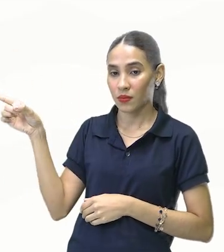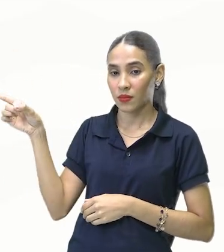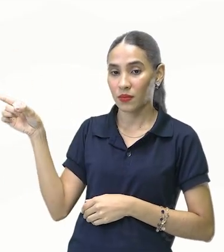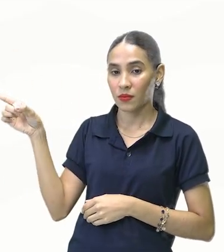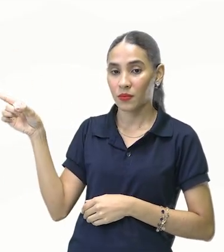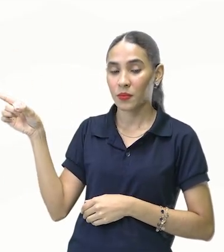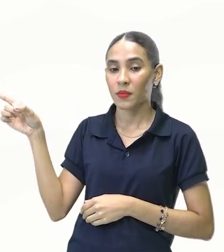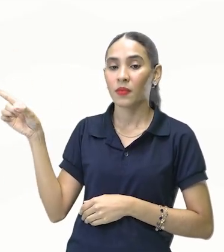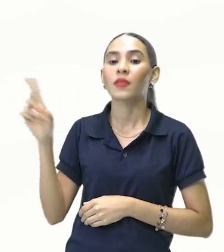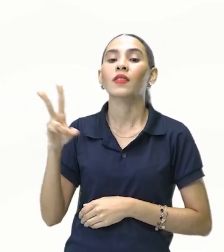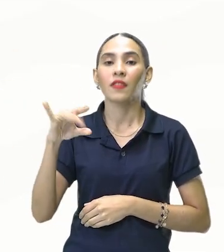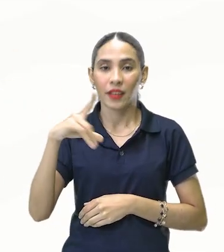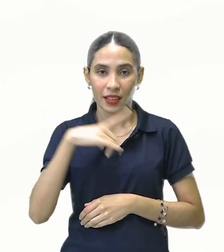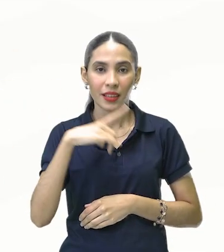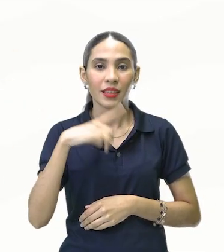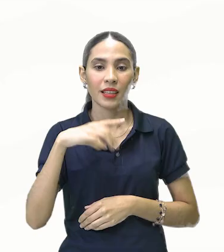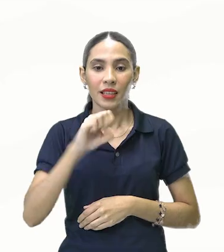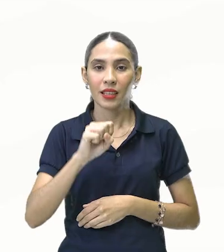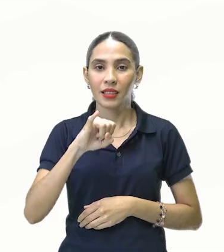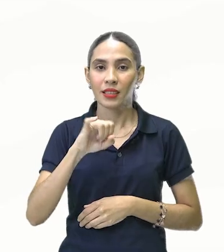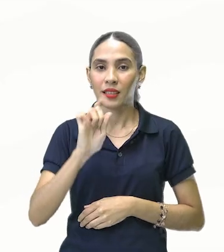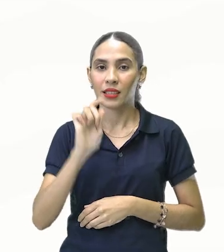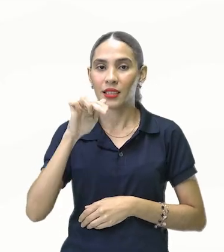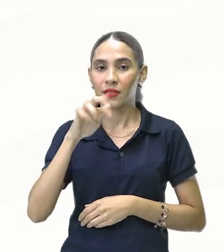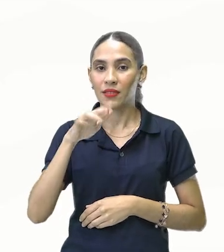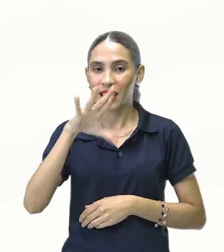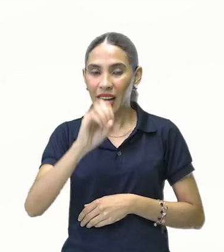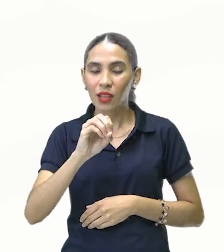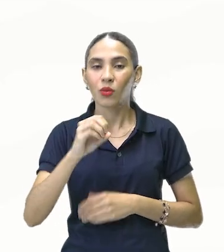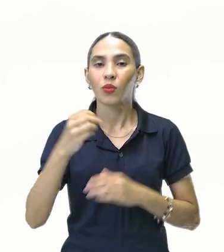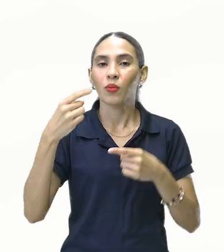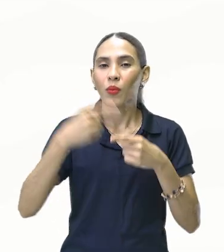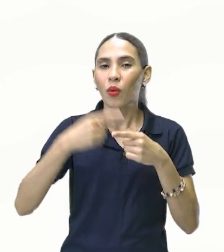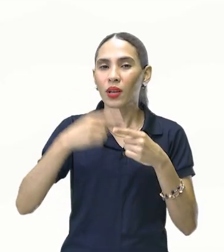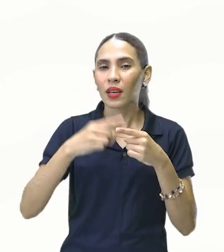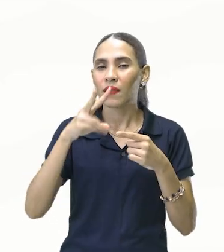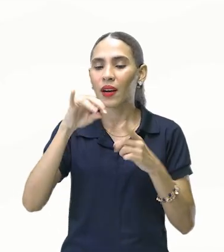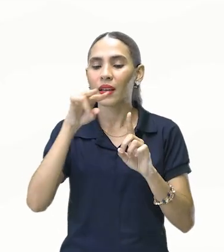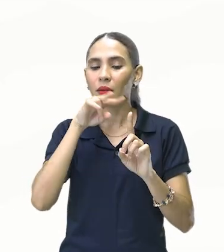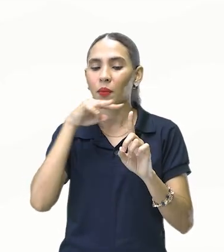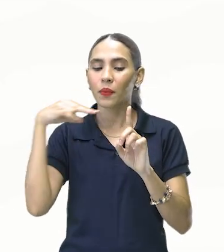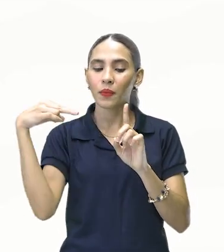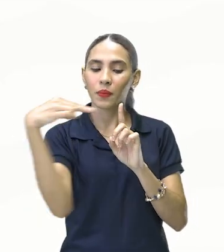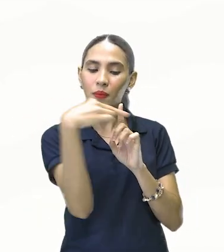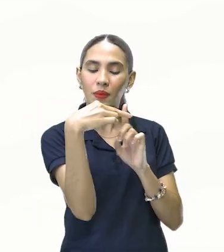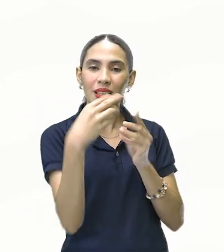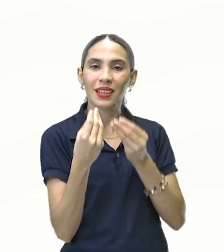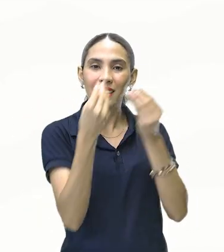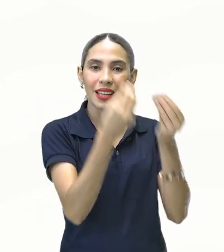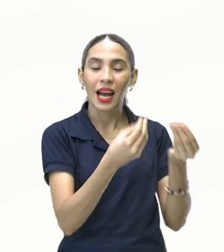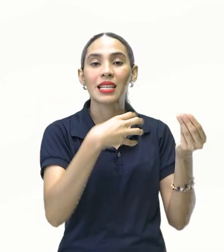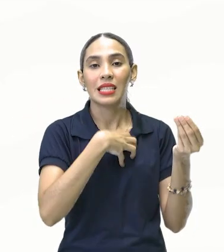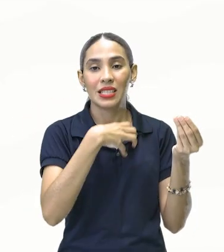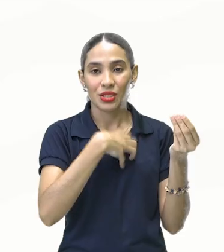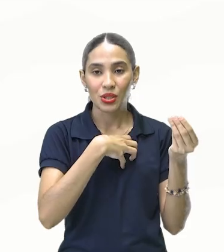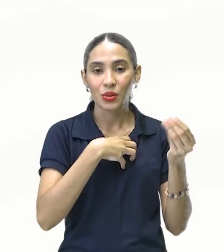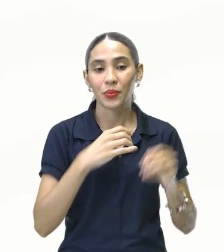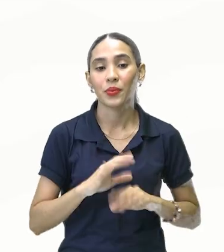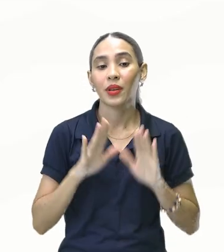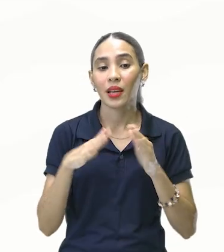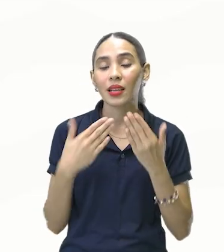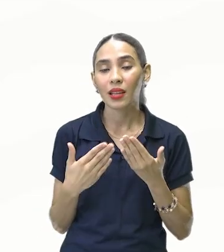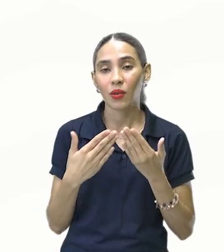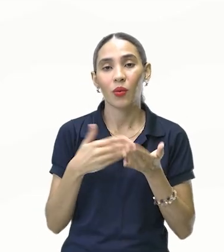ter significado, porque eu vou começar a olhar e colocar sentido para ela. Então,